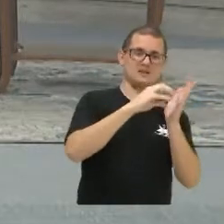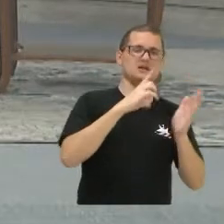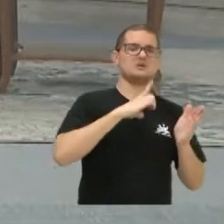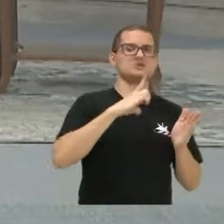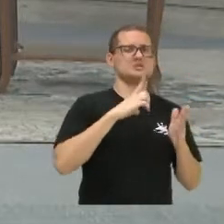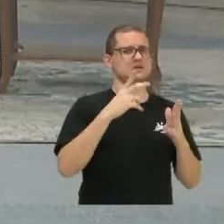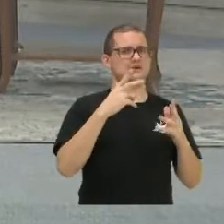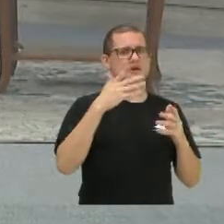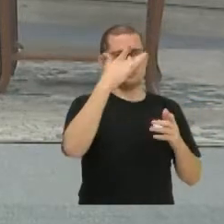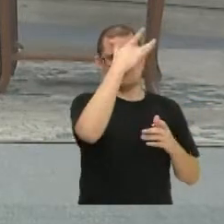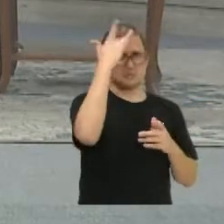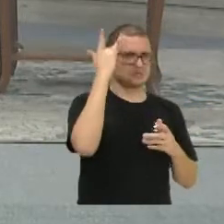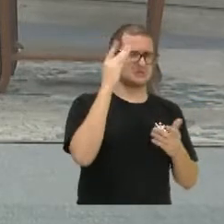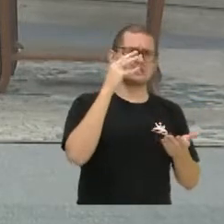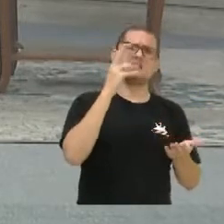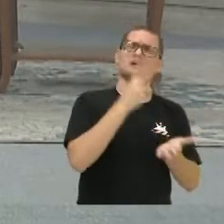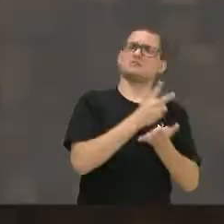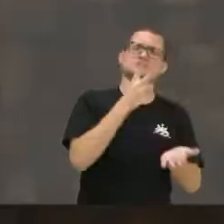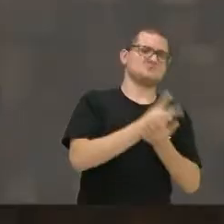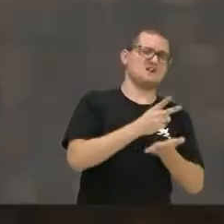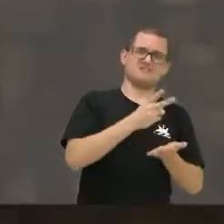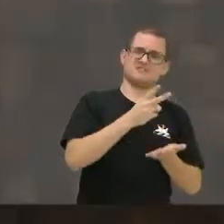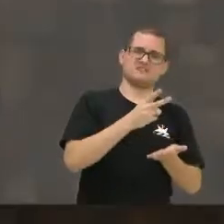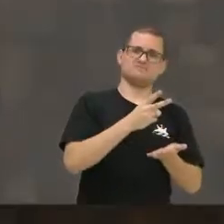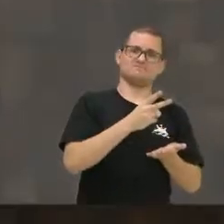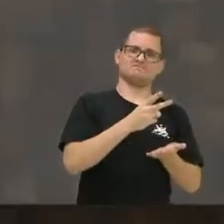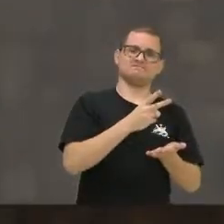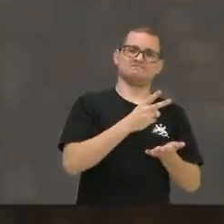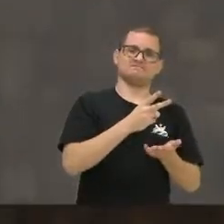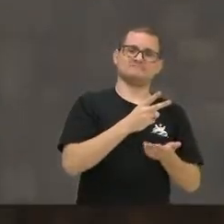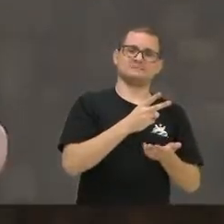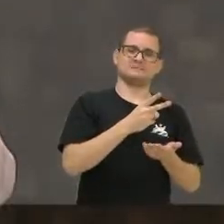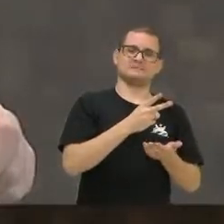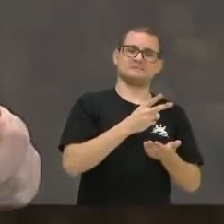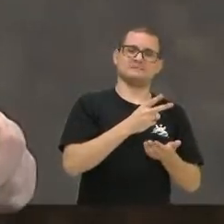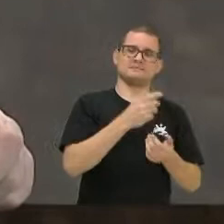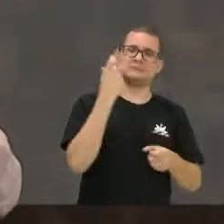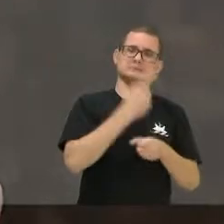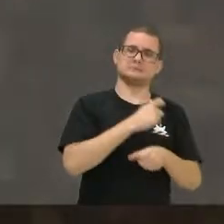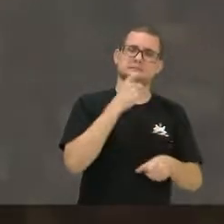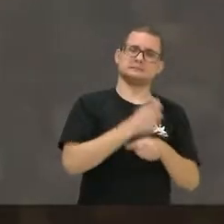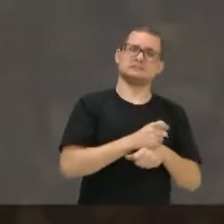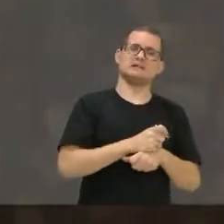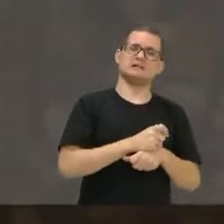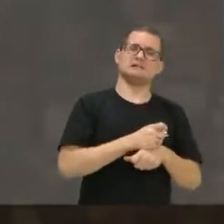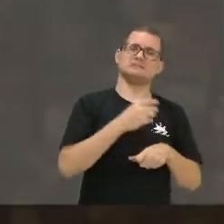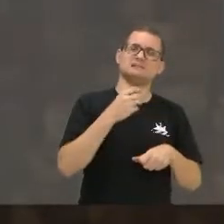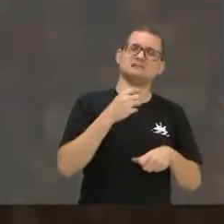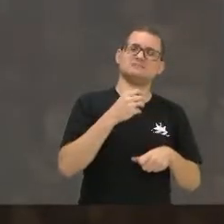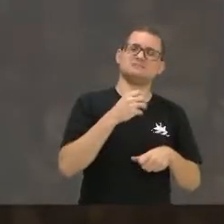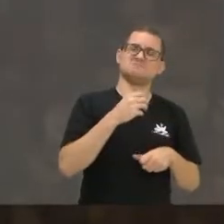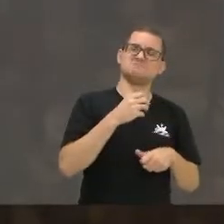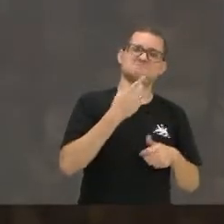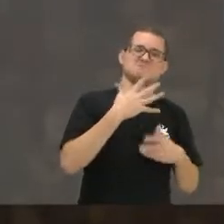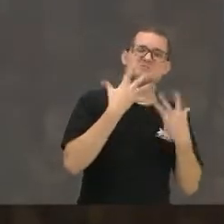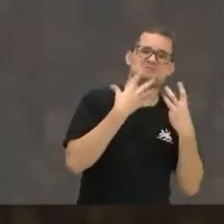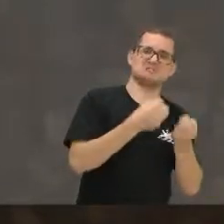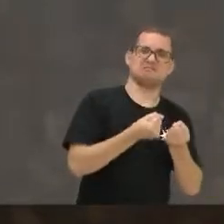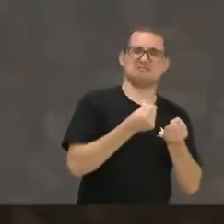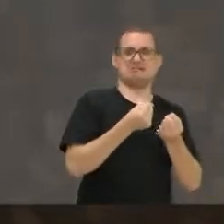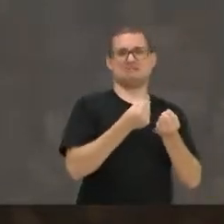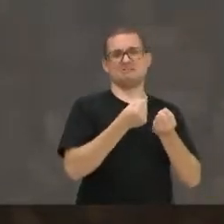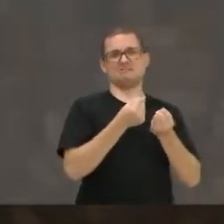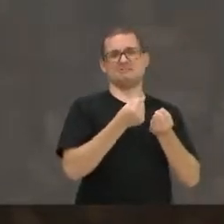e renitência renitência teimosia a não aderir a voz profética